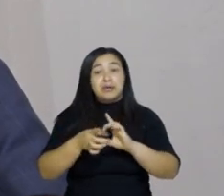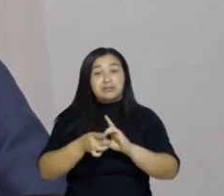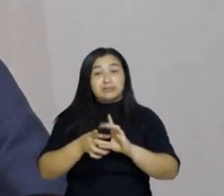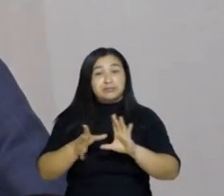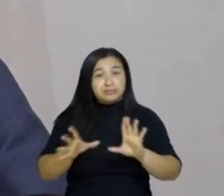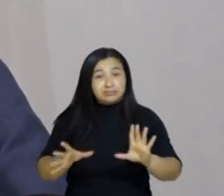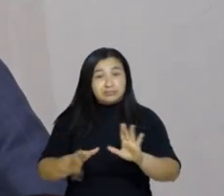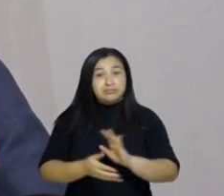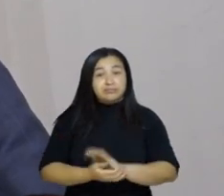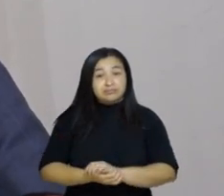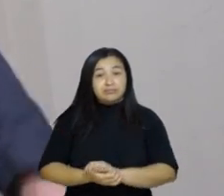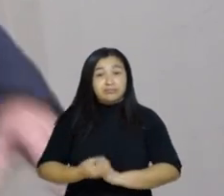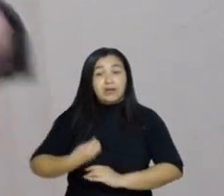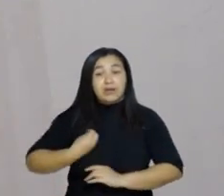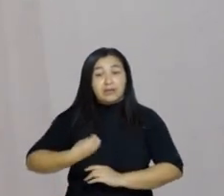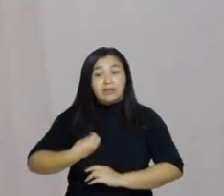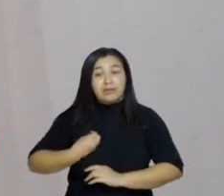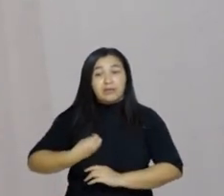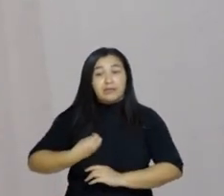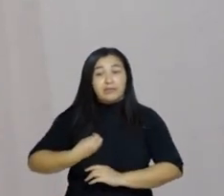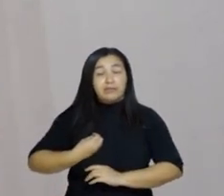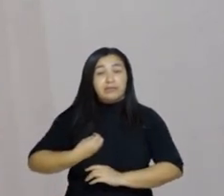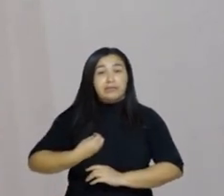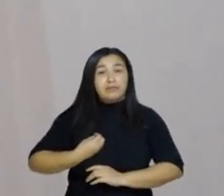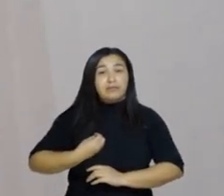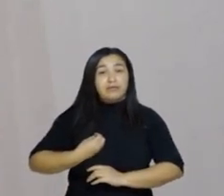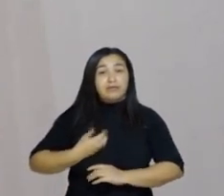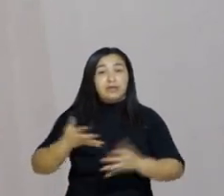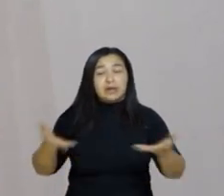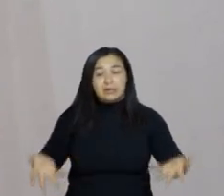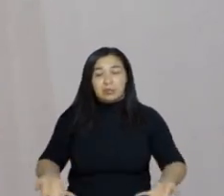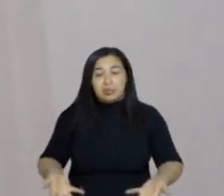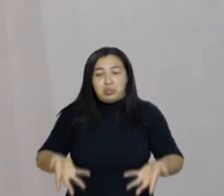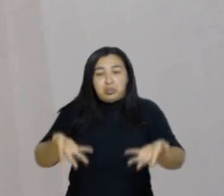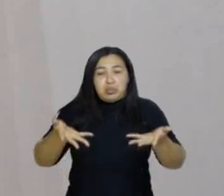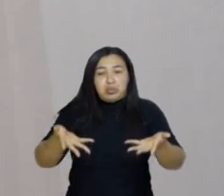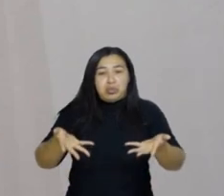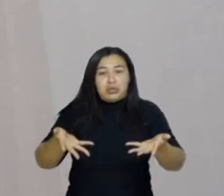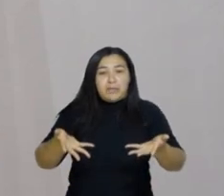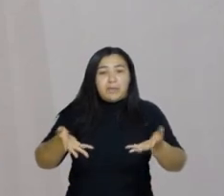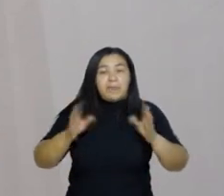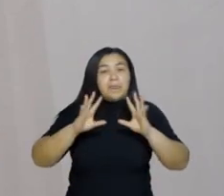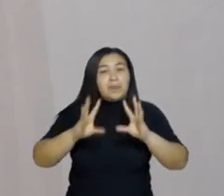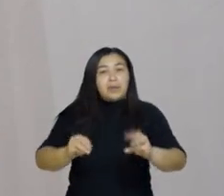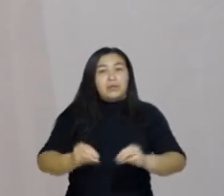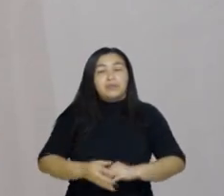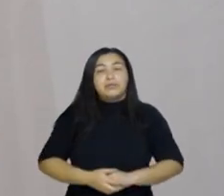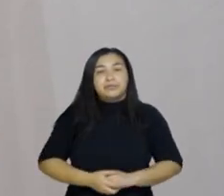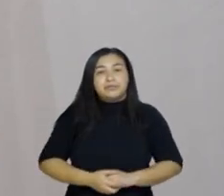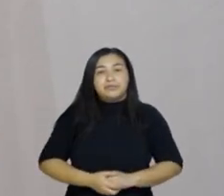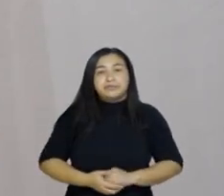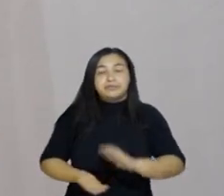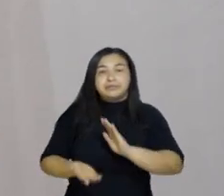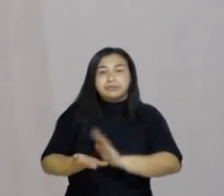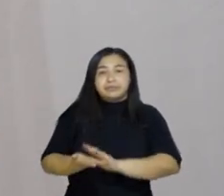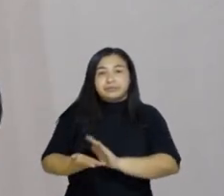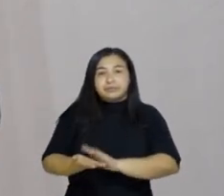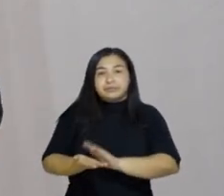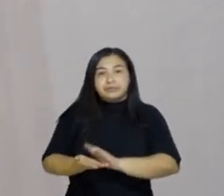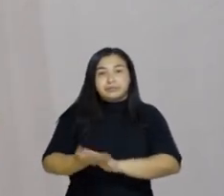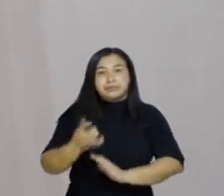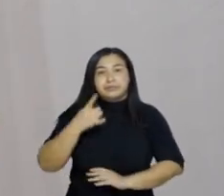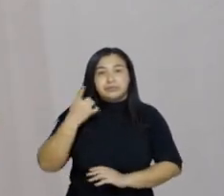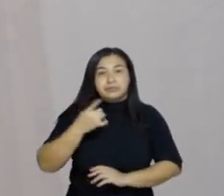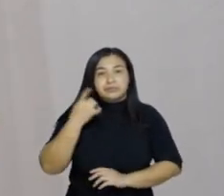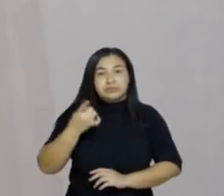está presente, e isto engrandece e tem engrandecido enormemente o evento. Parabéns, deputado